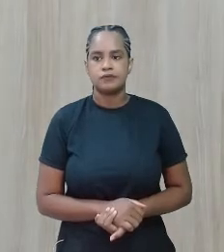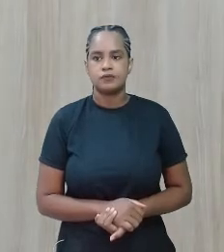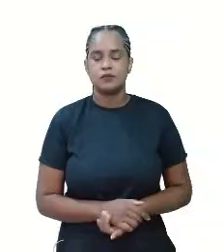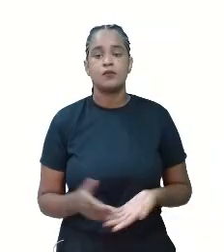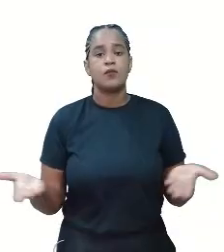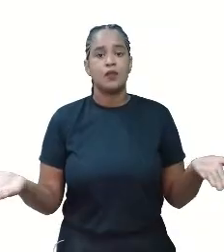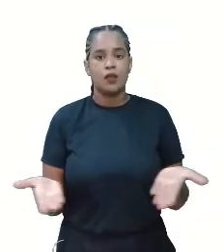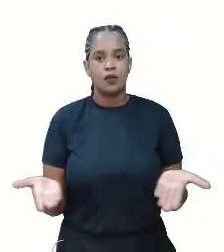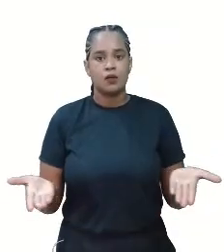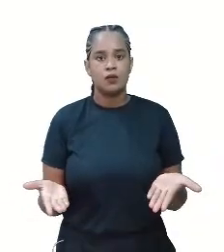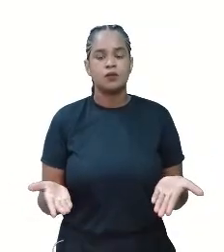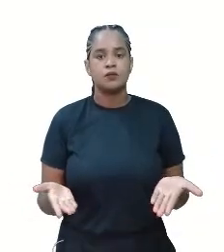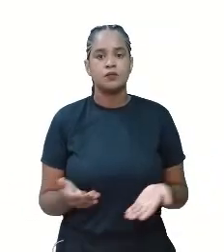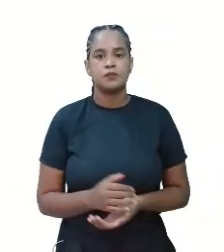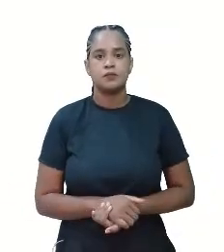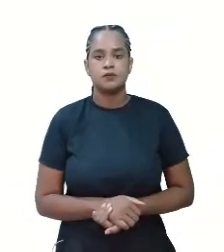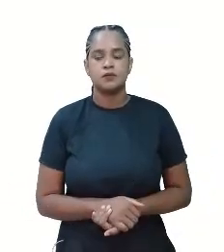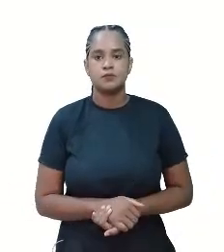Vamos ver.